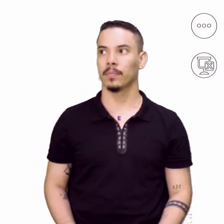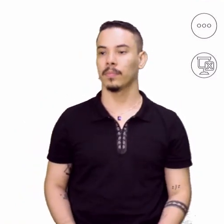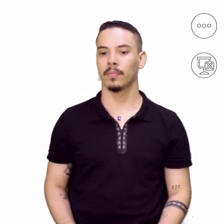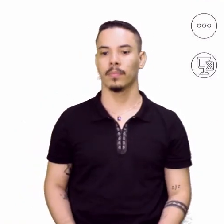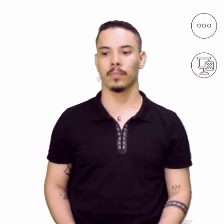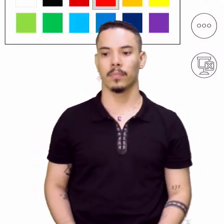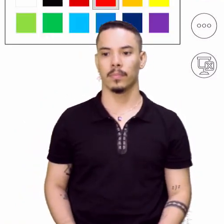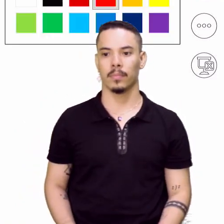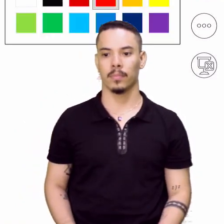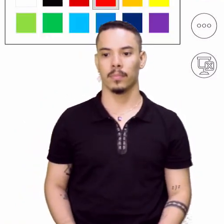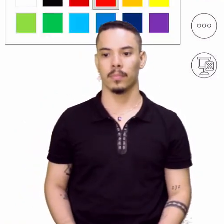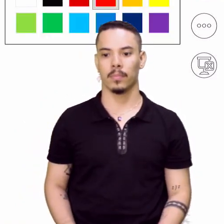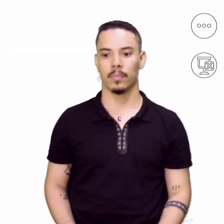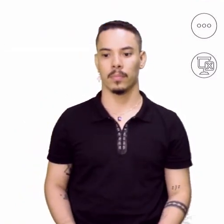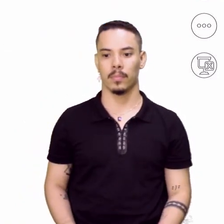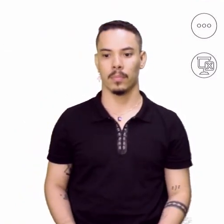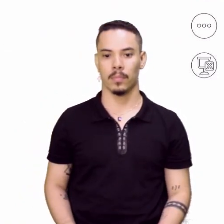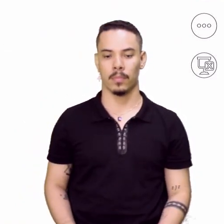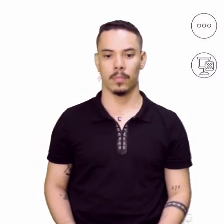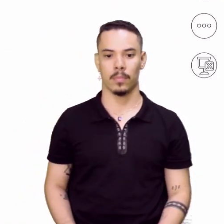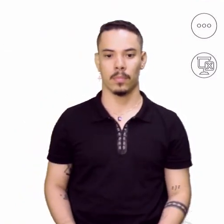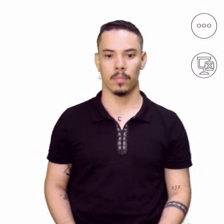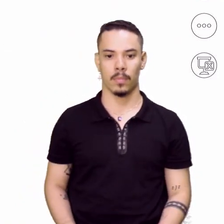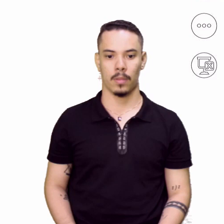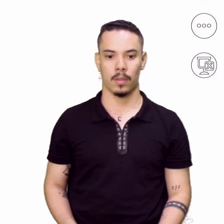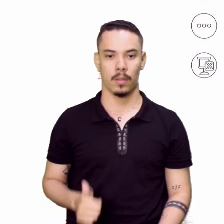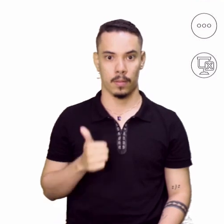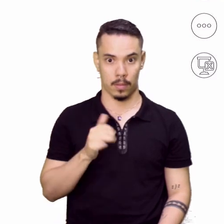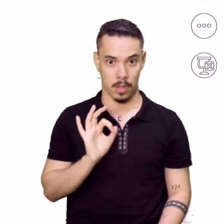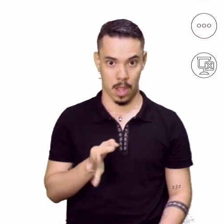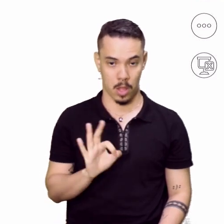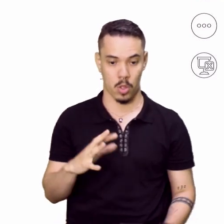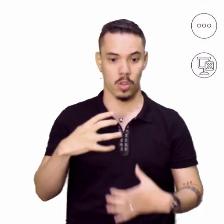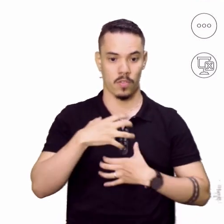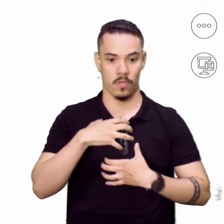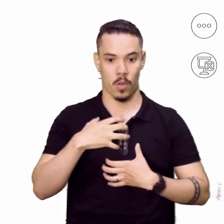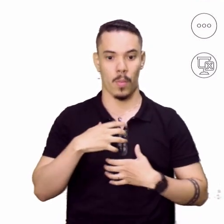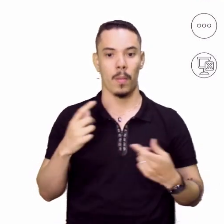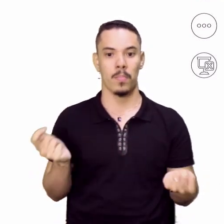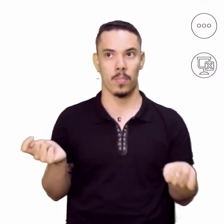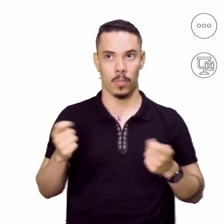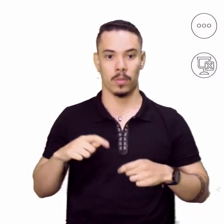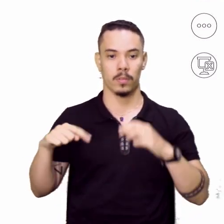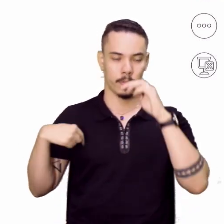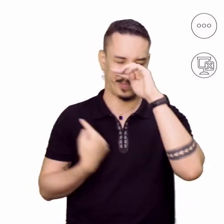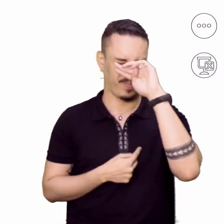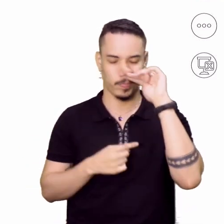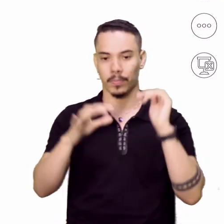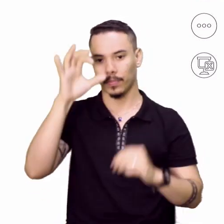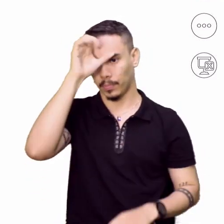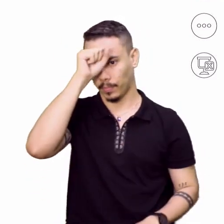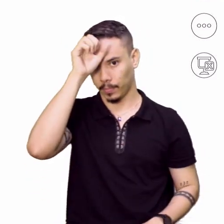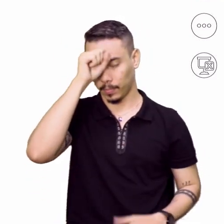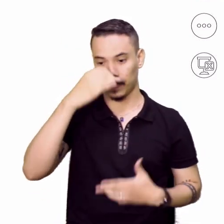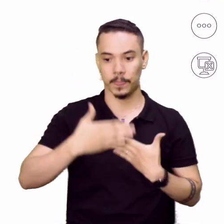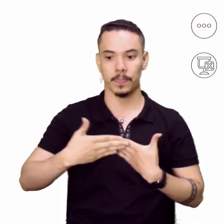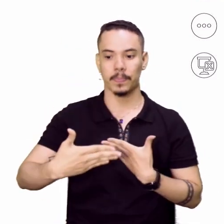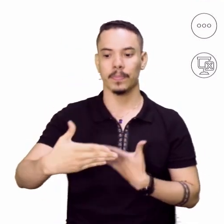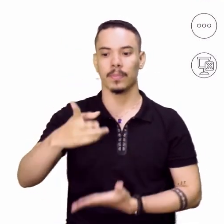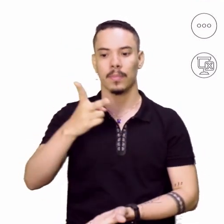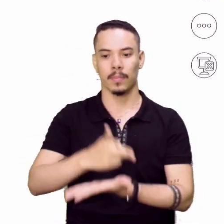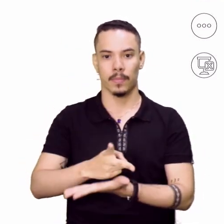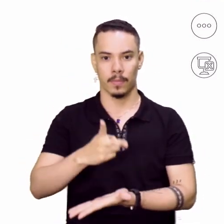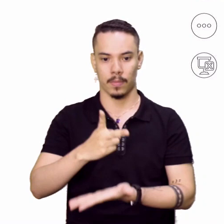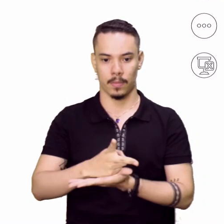lá formative negative and interrogative form são as formas que vamos aprender na aula de hoje como sempre